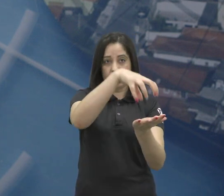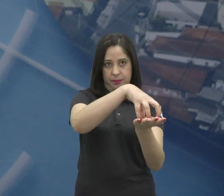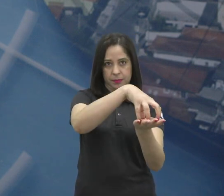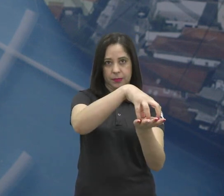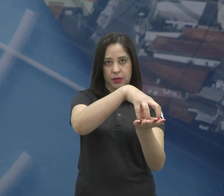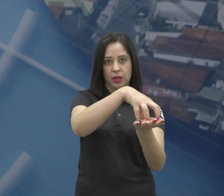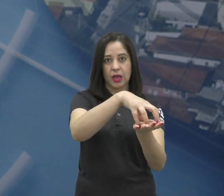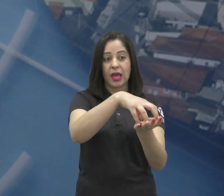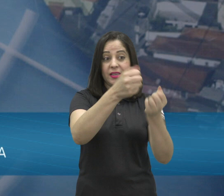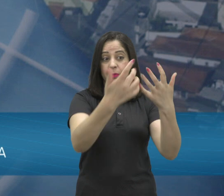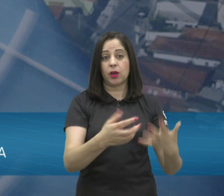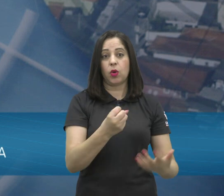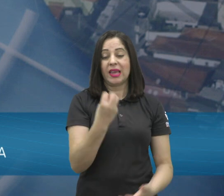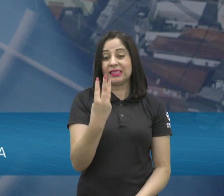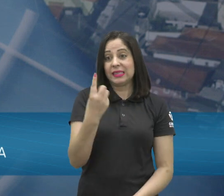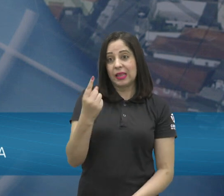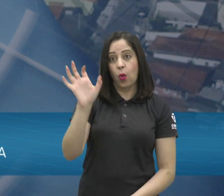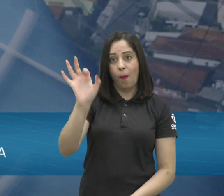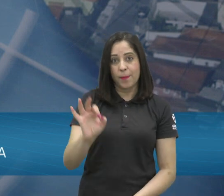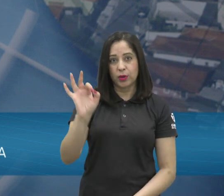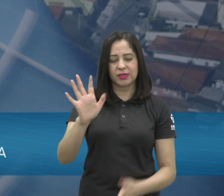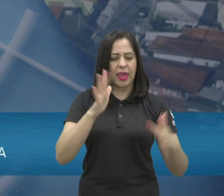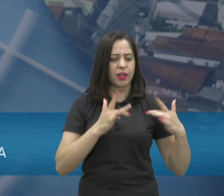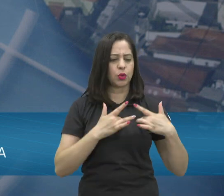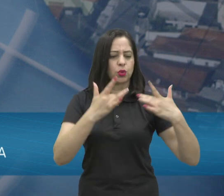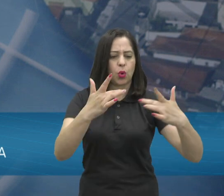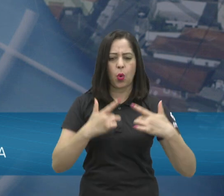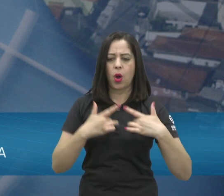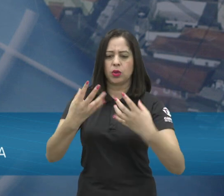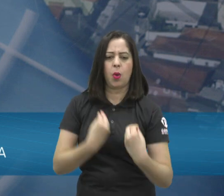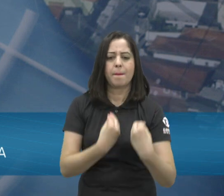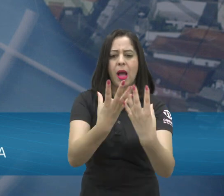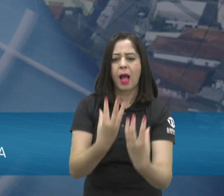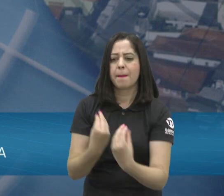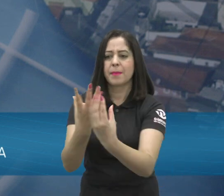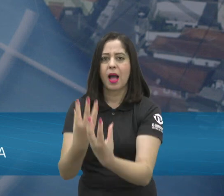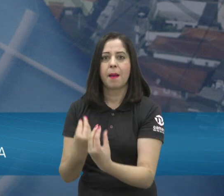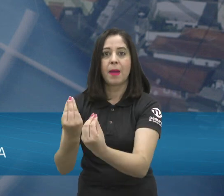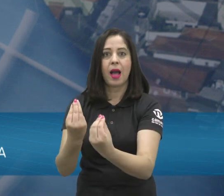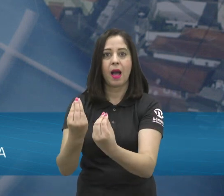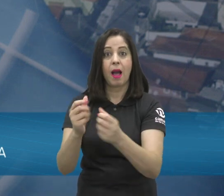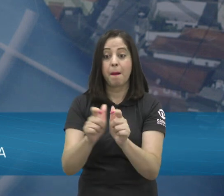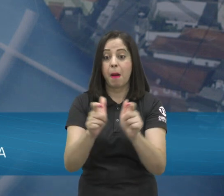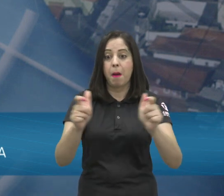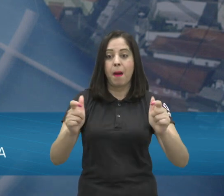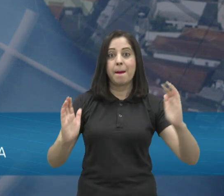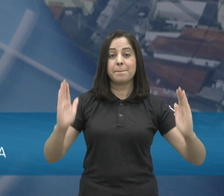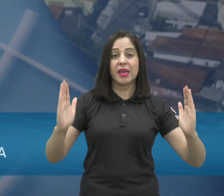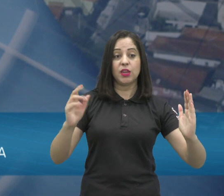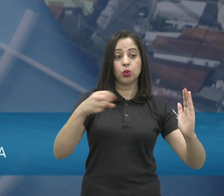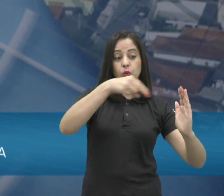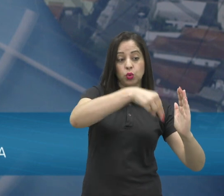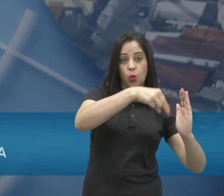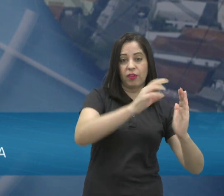fundação global, 31% das doações anuais em todo o mundo ocorrem entre novembro e dezembro, que